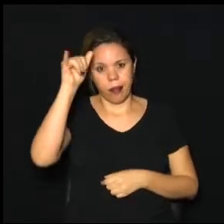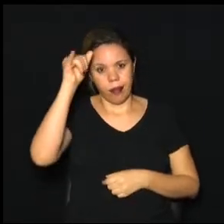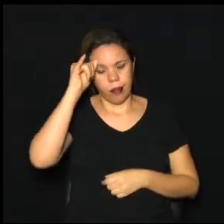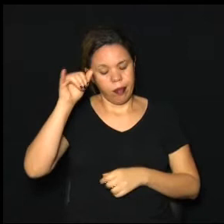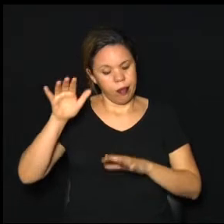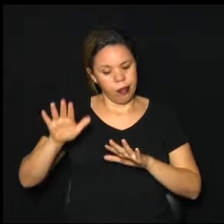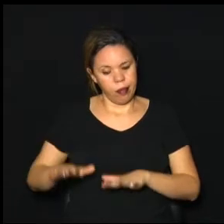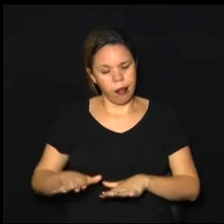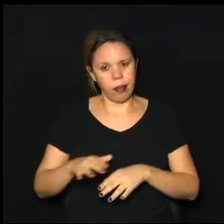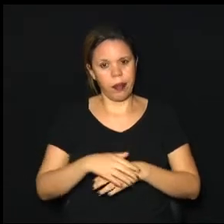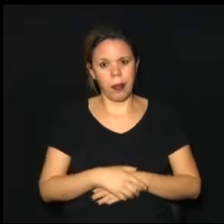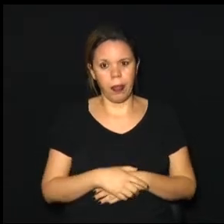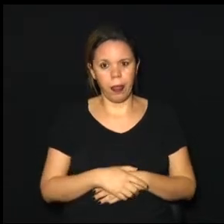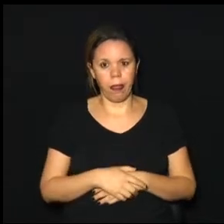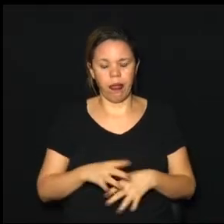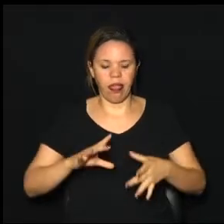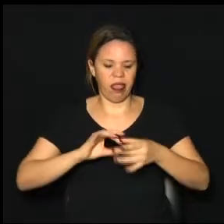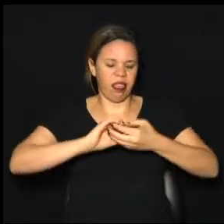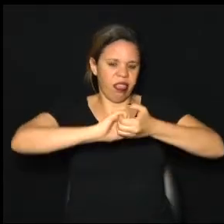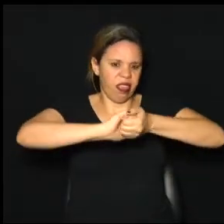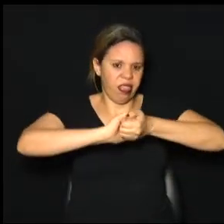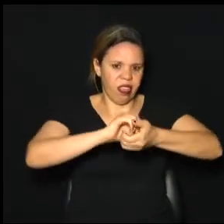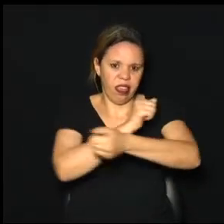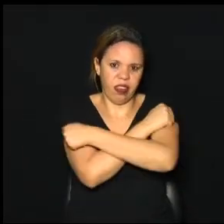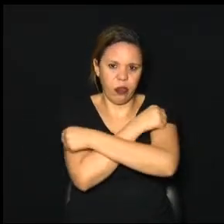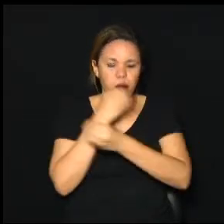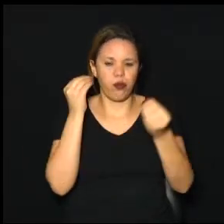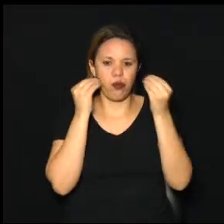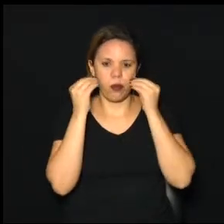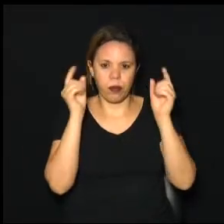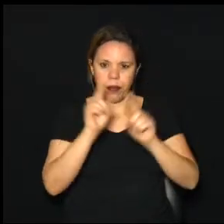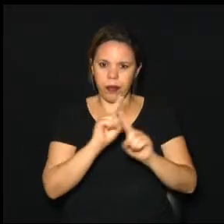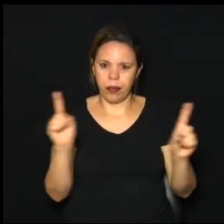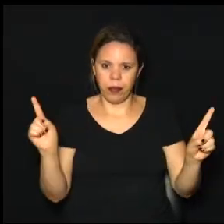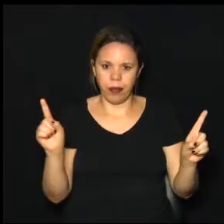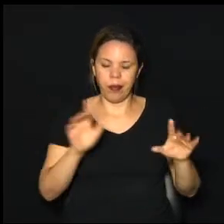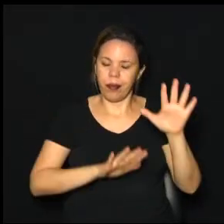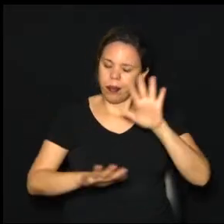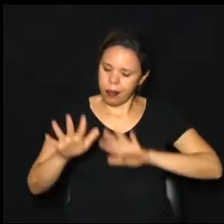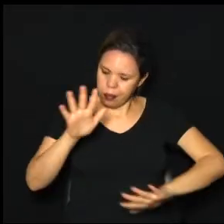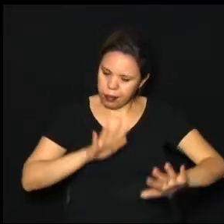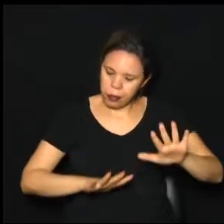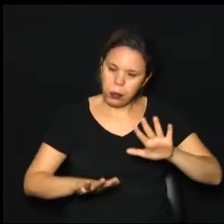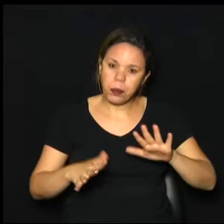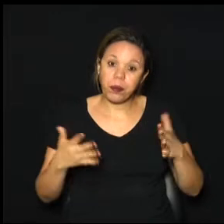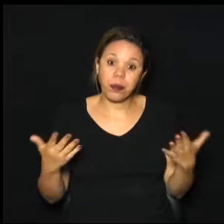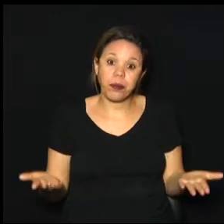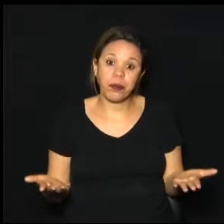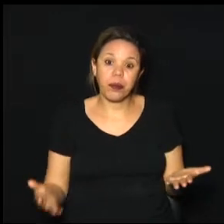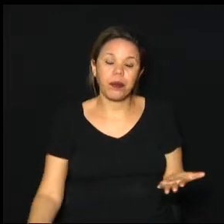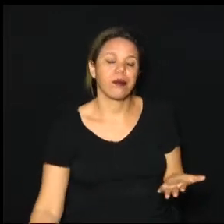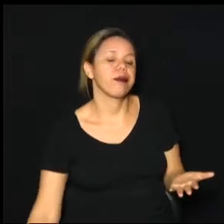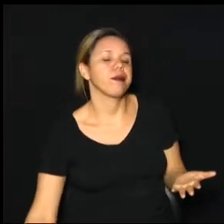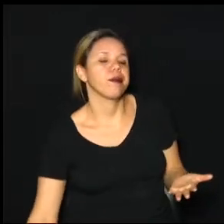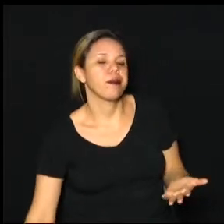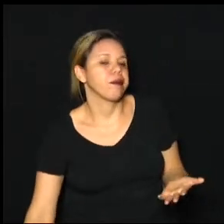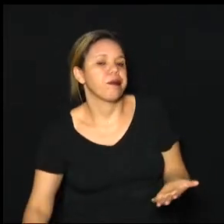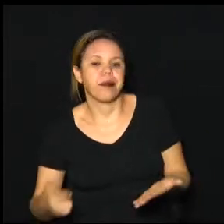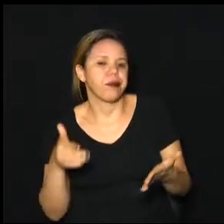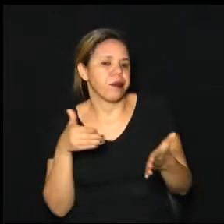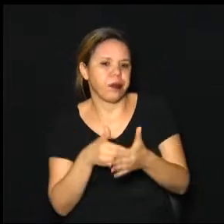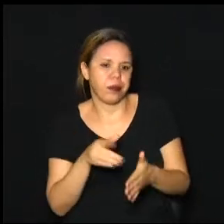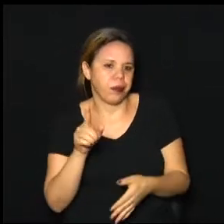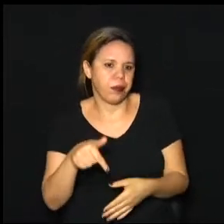ficar dando a mão, dando abraço, beijinho, enfim, toma bastante cuidado com isso, mas não há vedação nesse